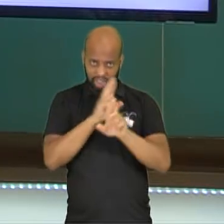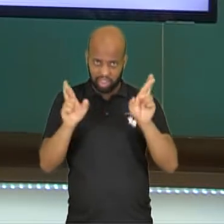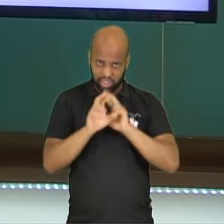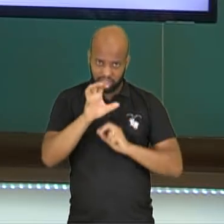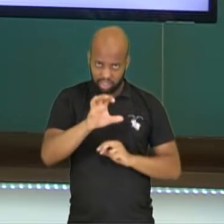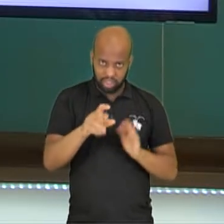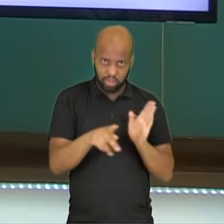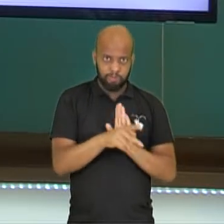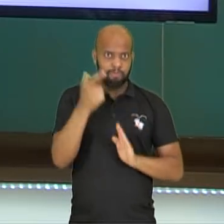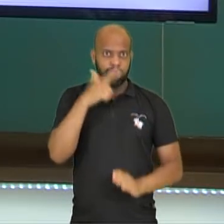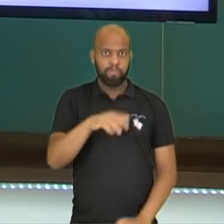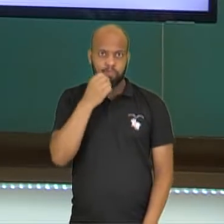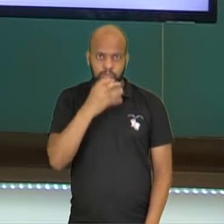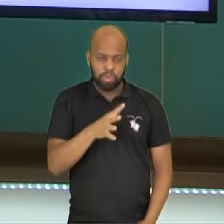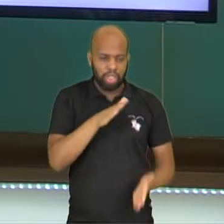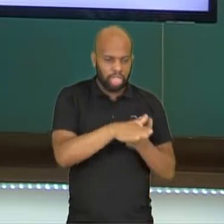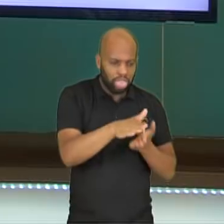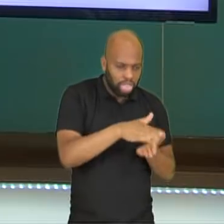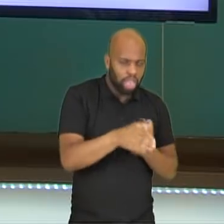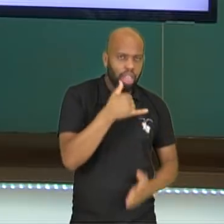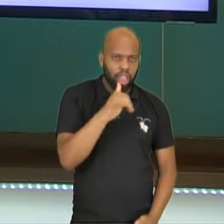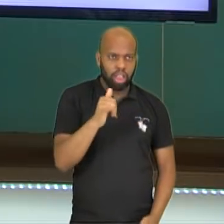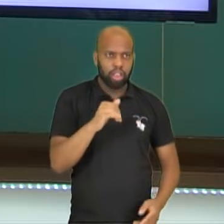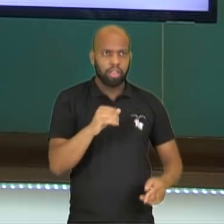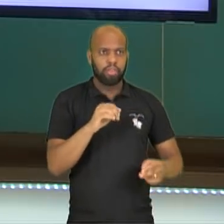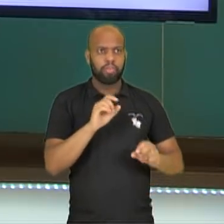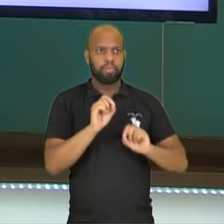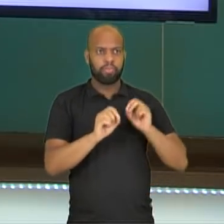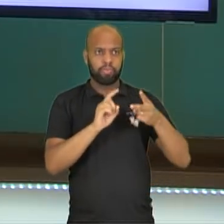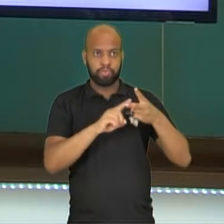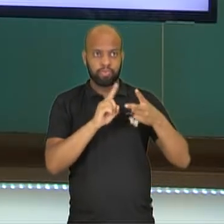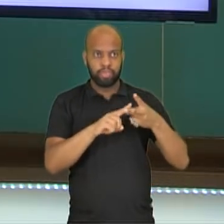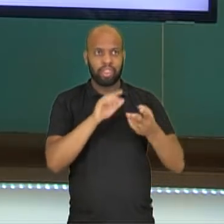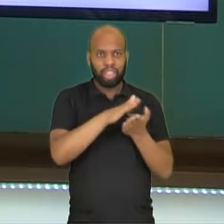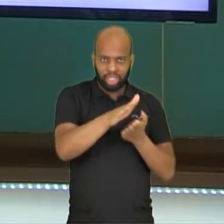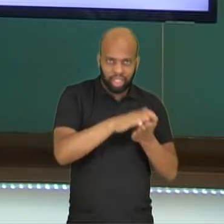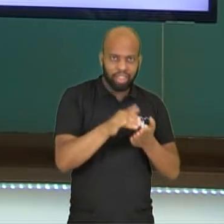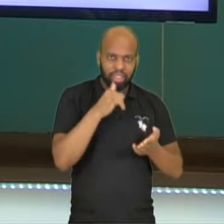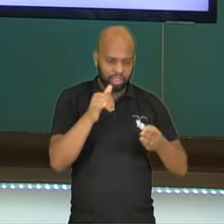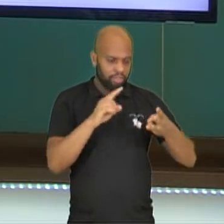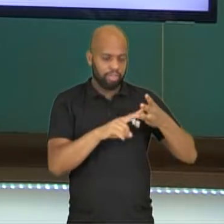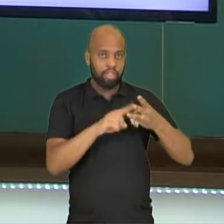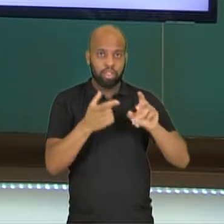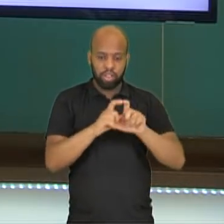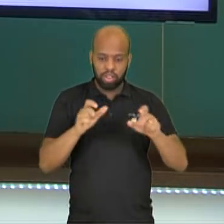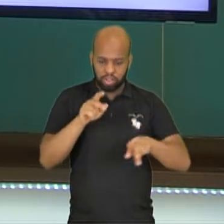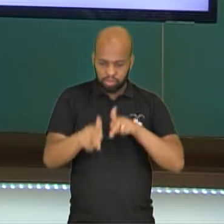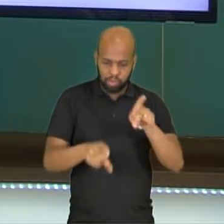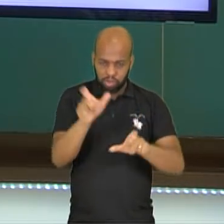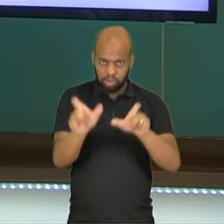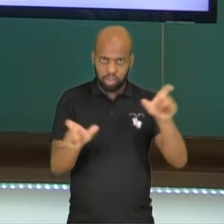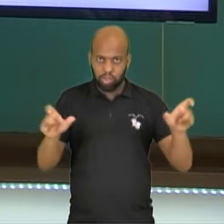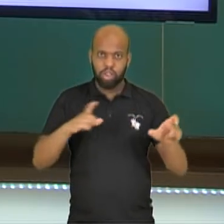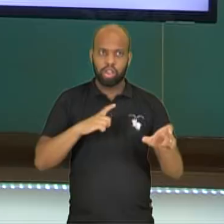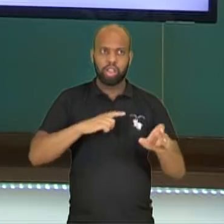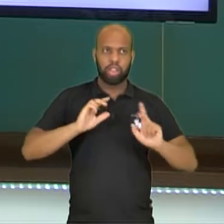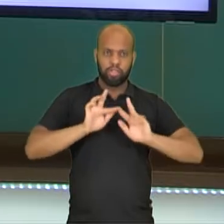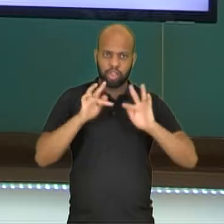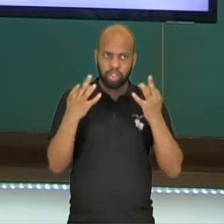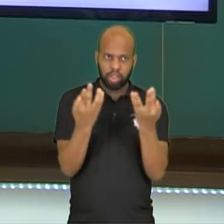com a eficiência do consumo de energia? O item C está relacionado com o aumento do número de pessoas nas famílias ao longo do